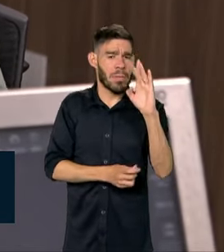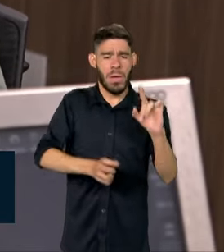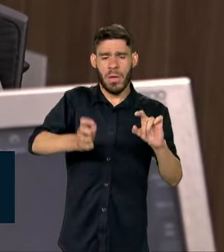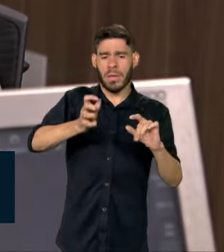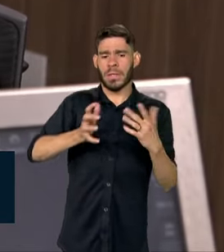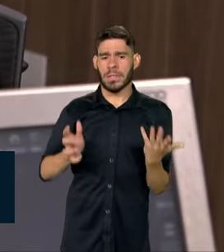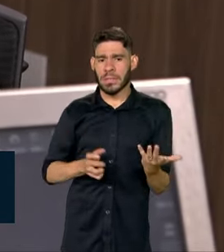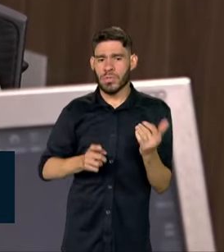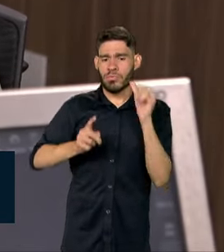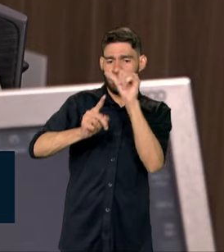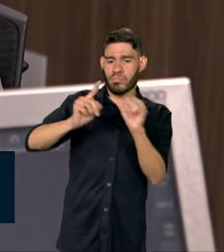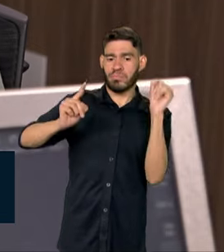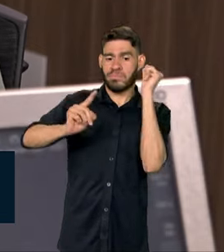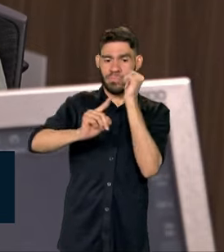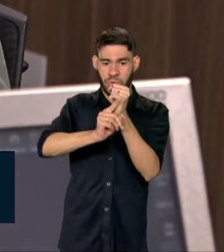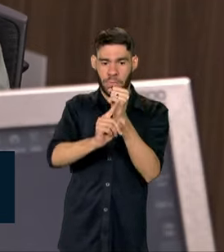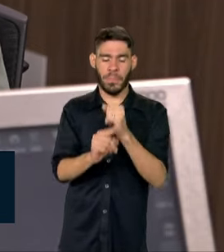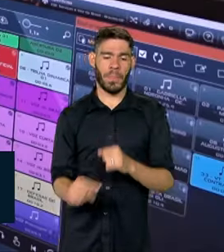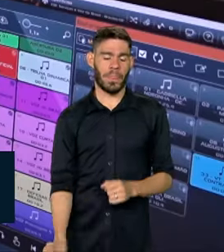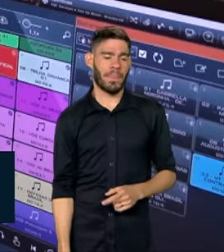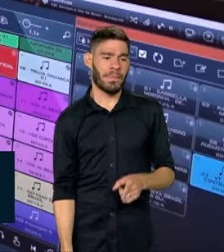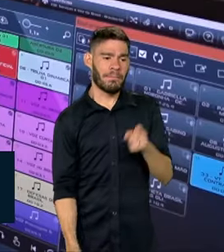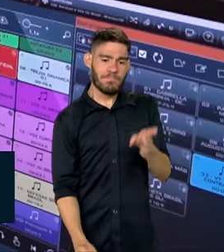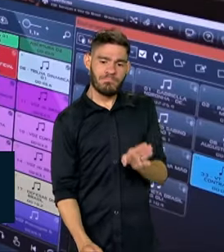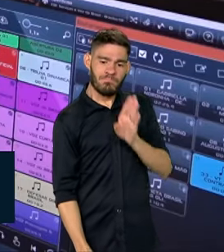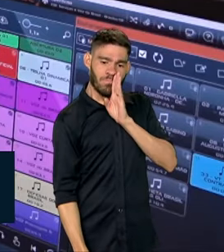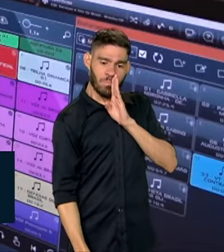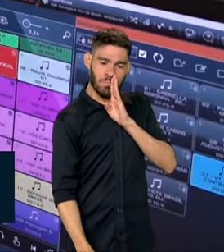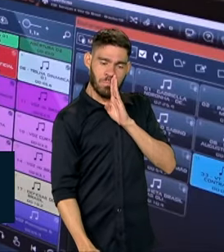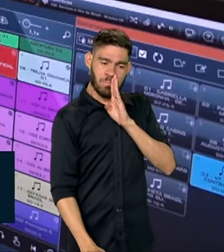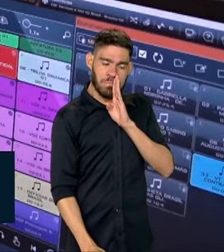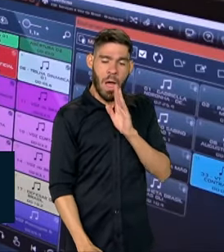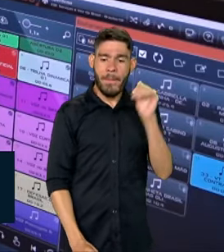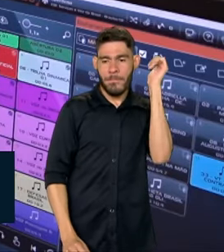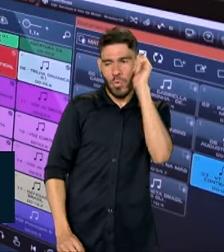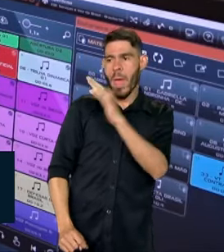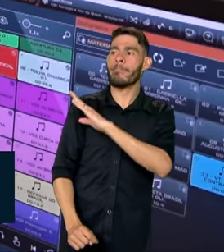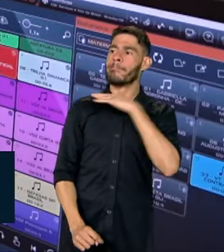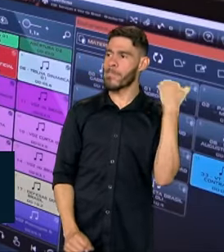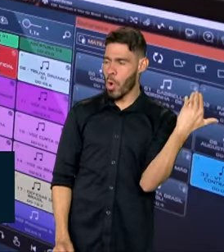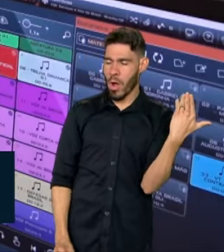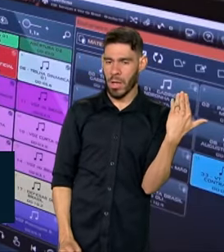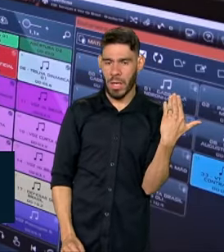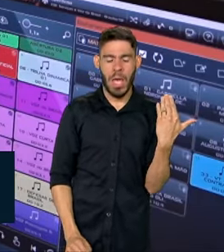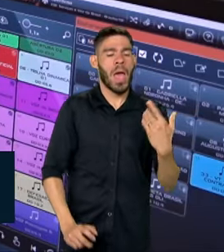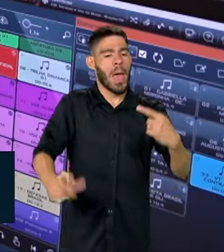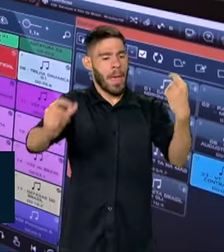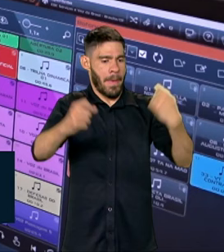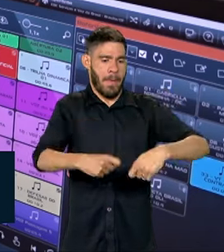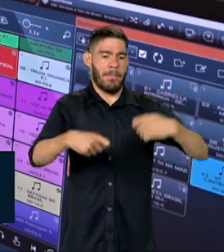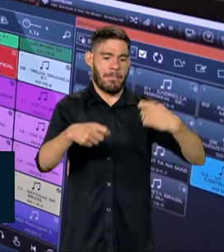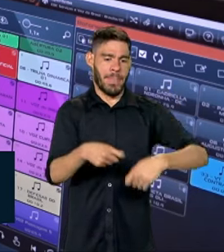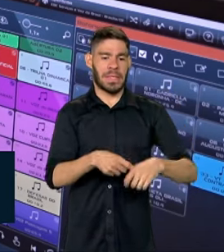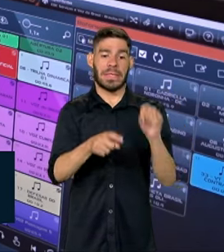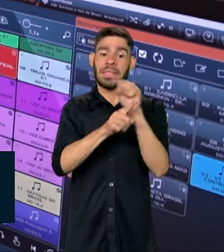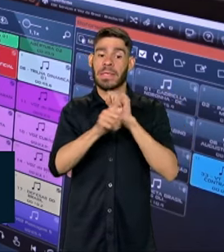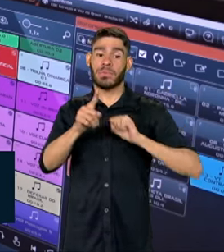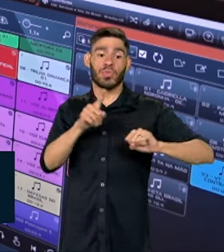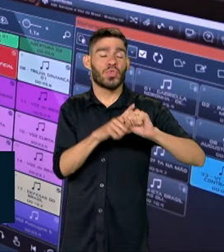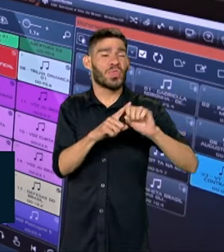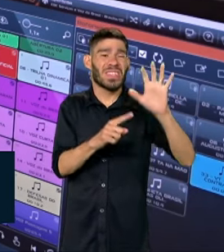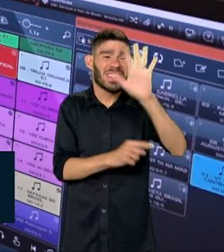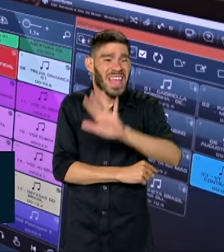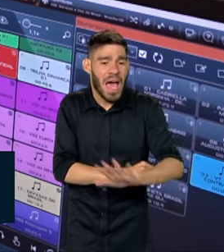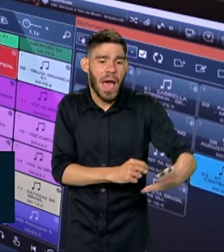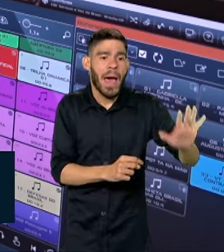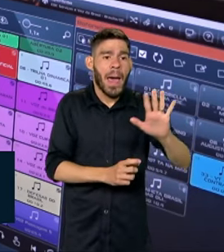principalmente com o feminicídio. O teu silêncio mata uma mulher. Então, nós precisamos que toda a sociedade... E nós